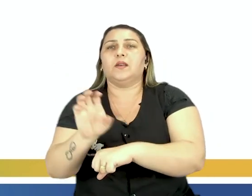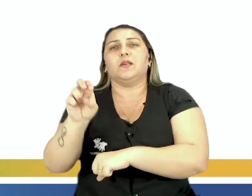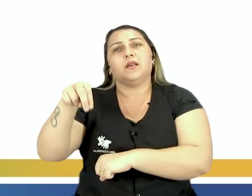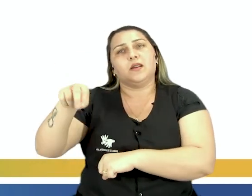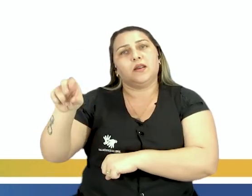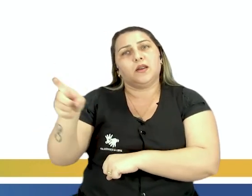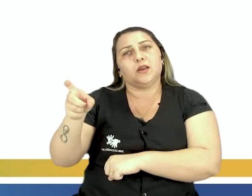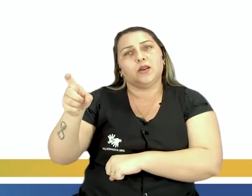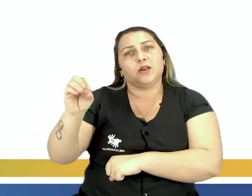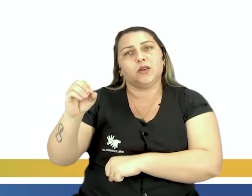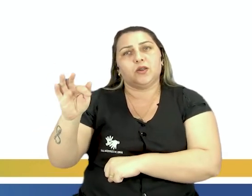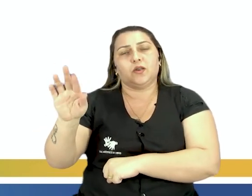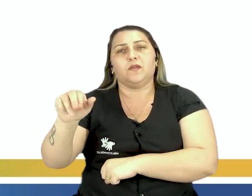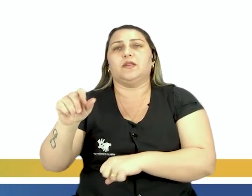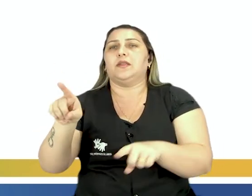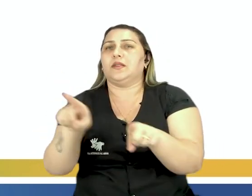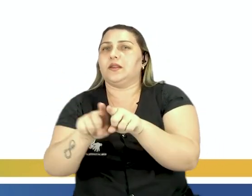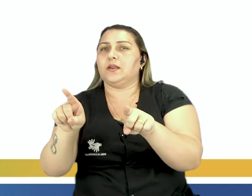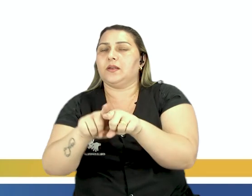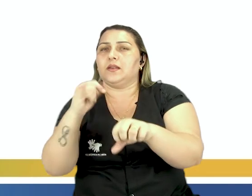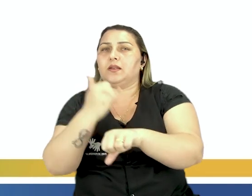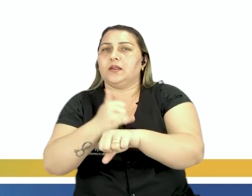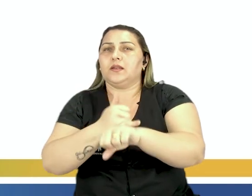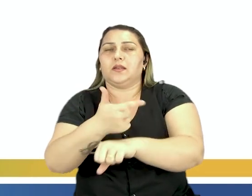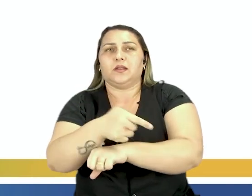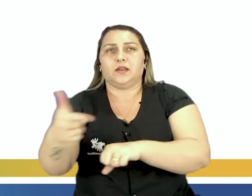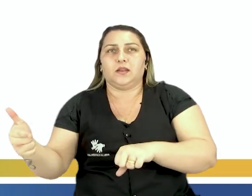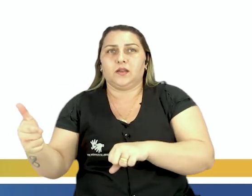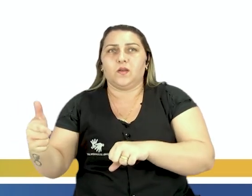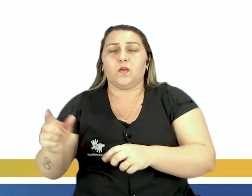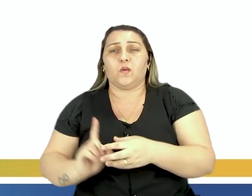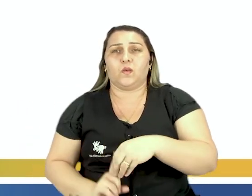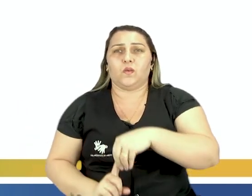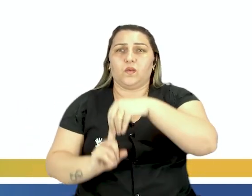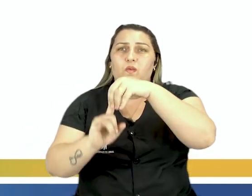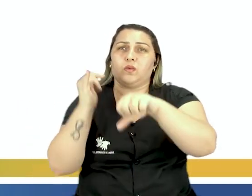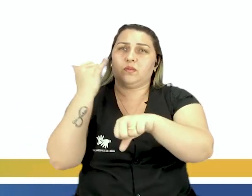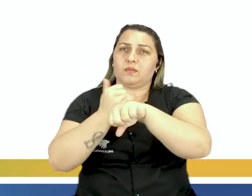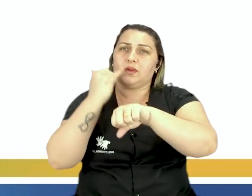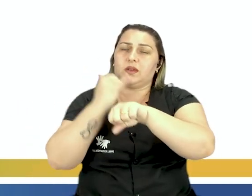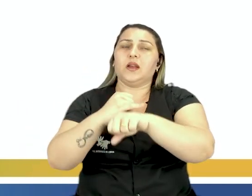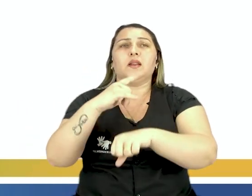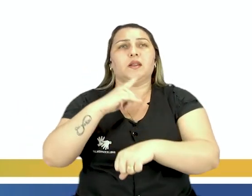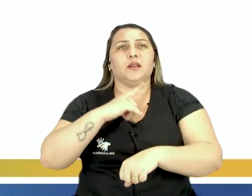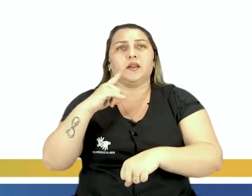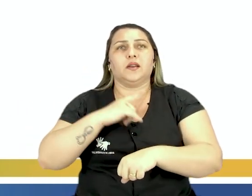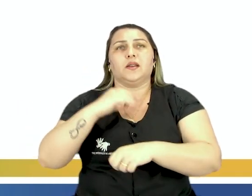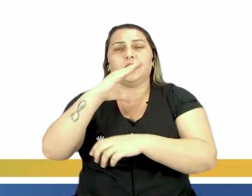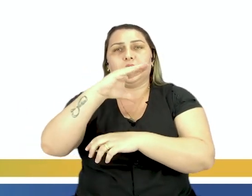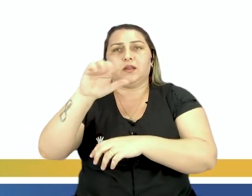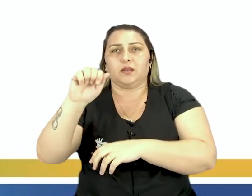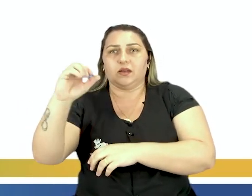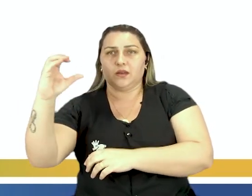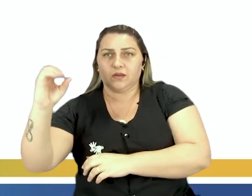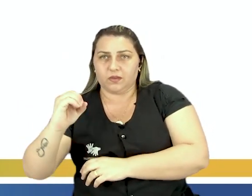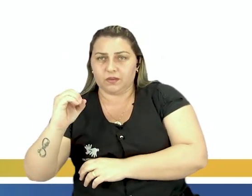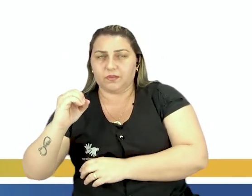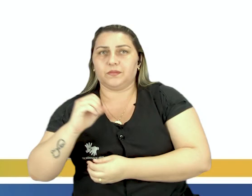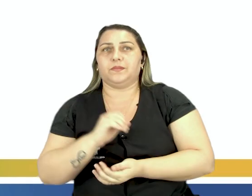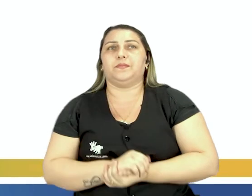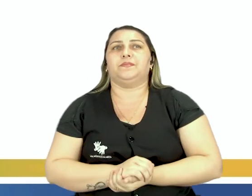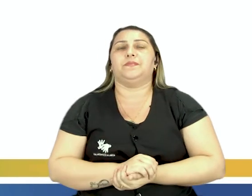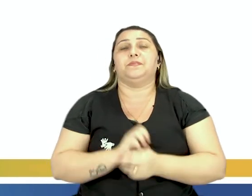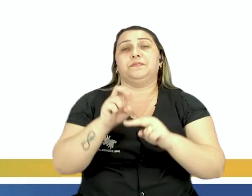enxofre é classificado como um ametal também, e o nitrogênio. O único metal que nós temos aqui é o cálcio da família